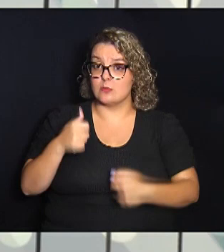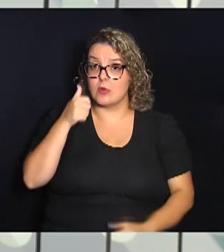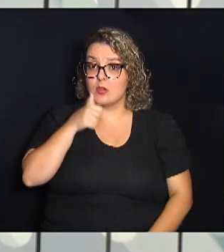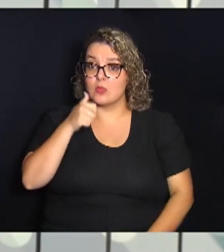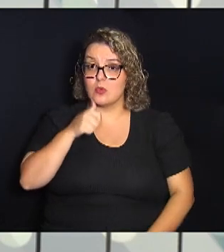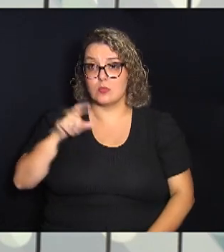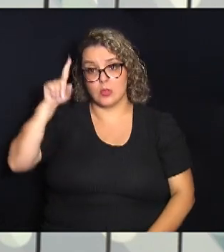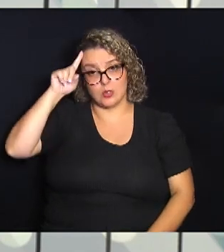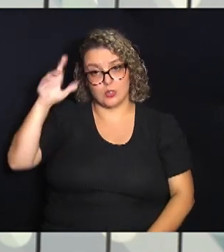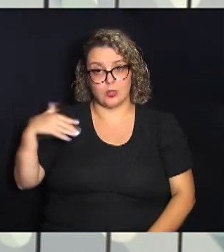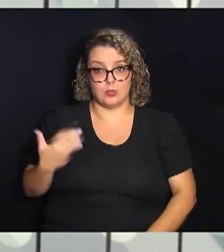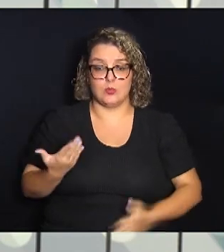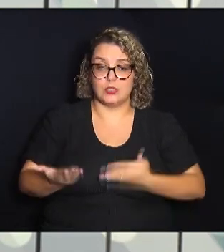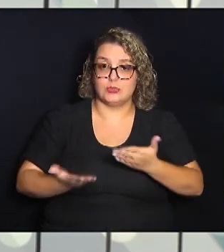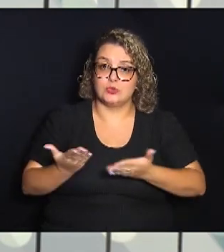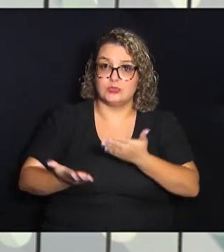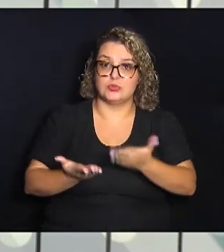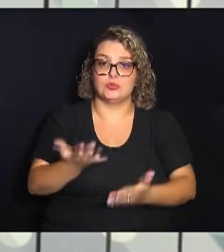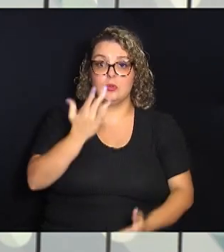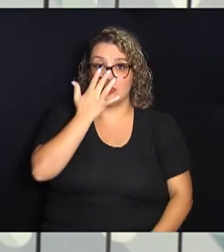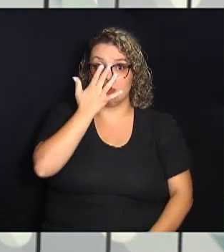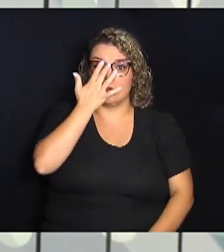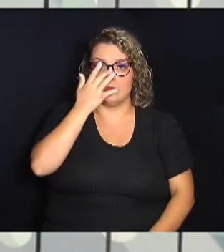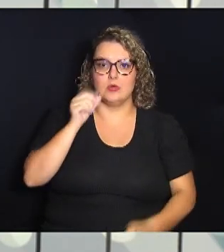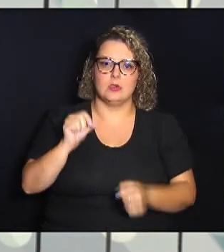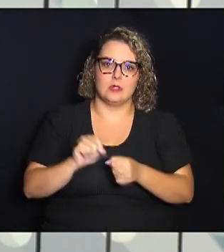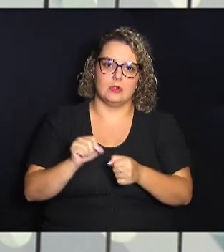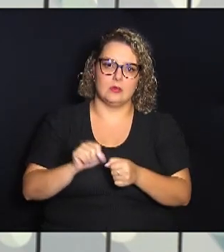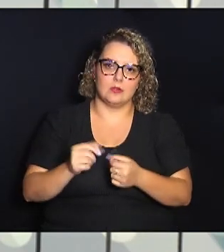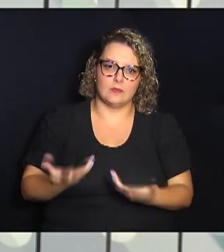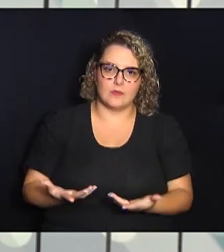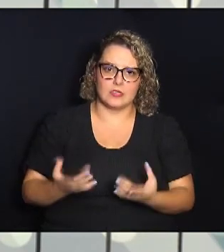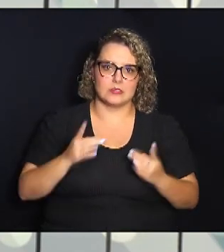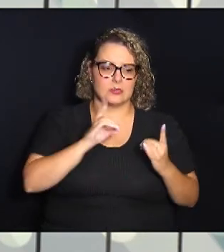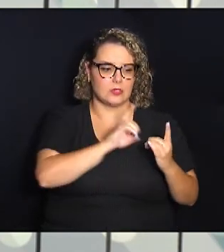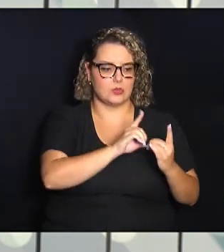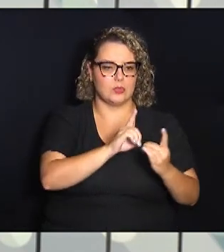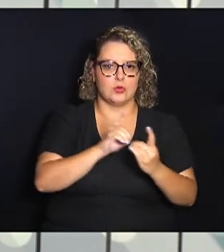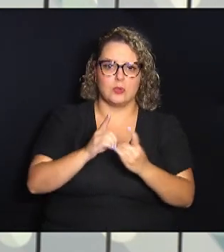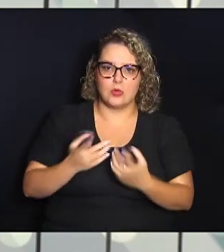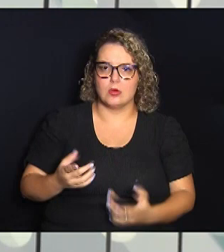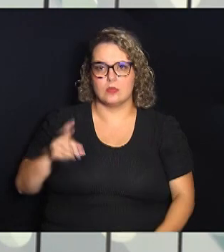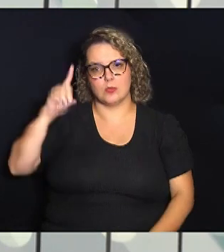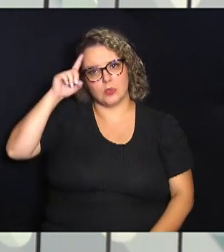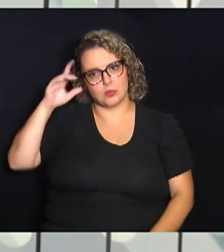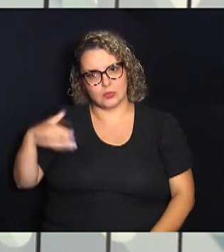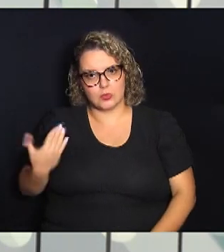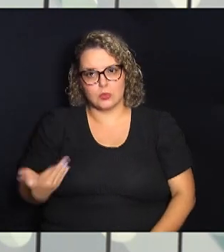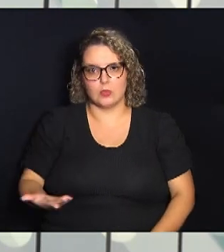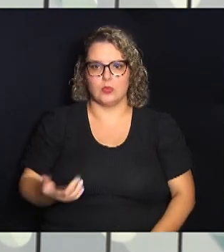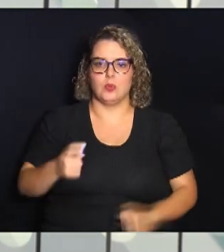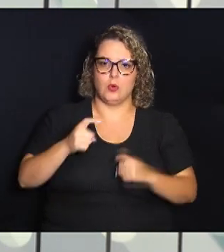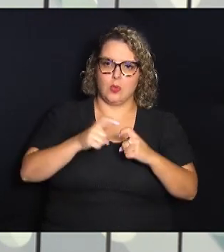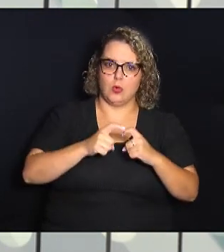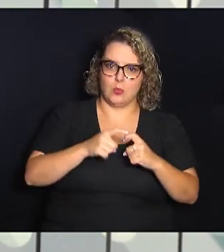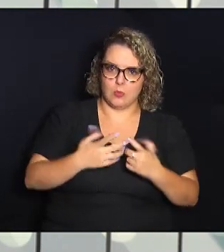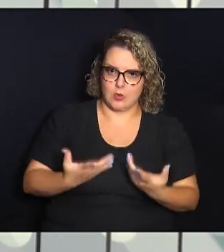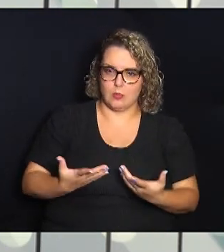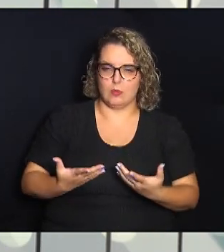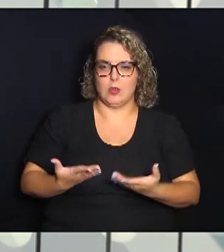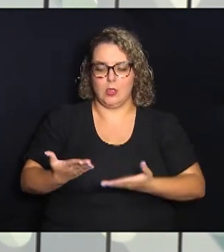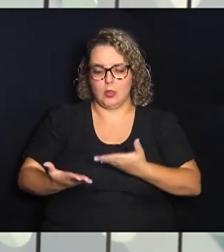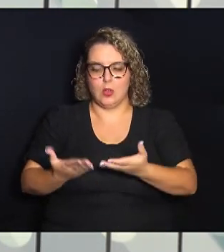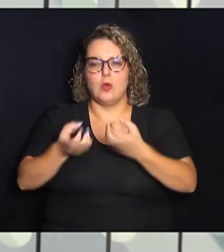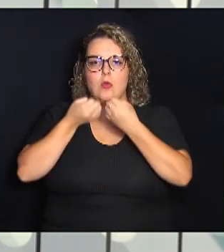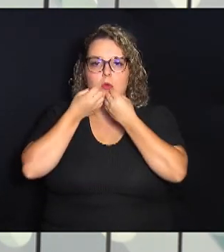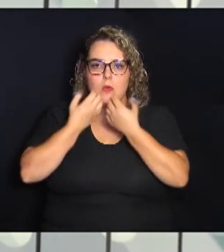uma rotina de cuidados e realize consultas periódicas aí com o seu médico para manter o